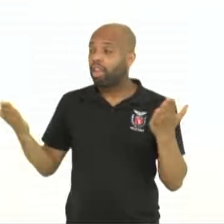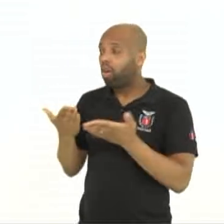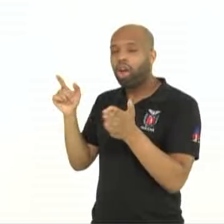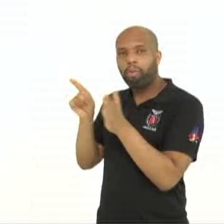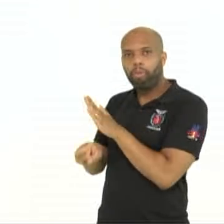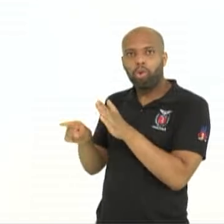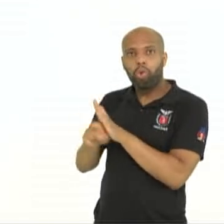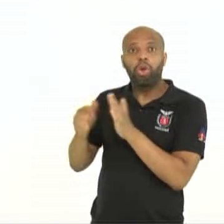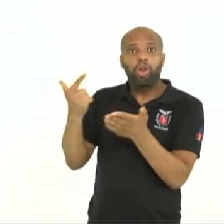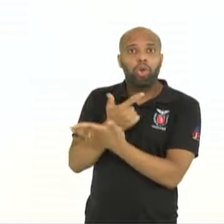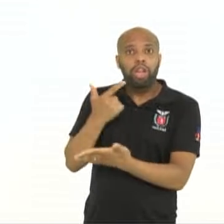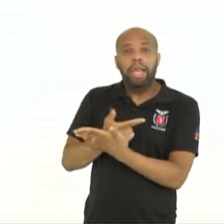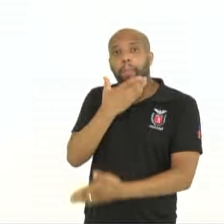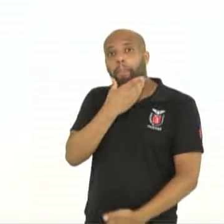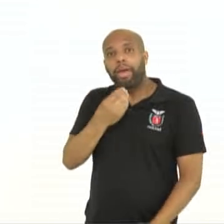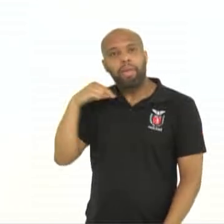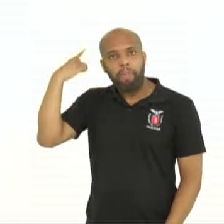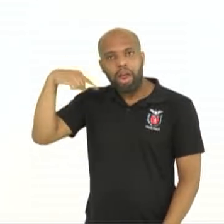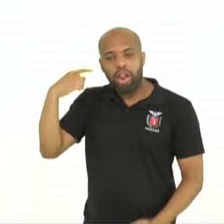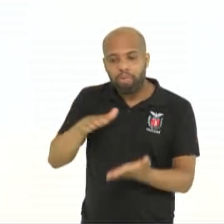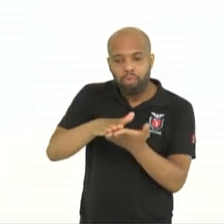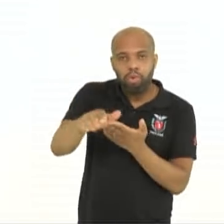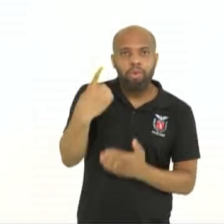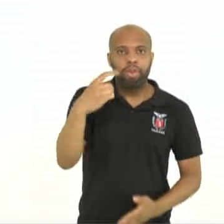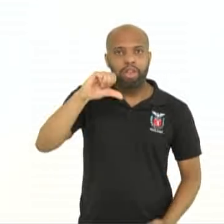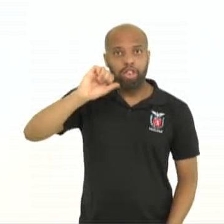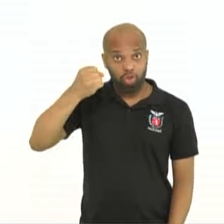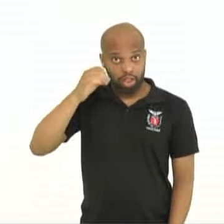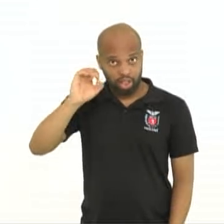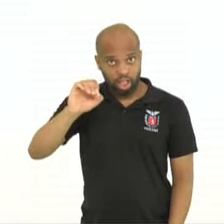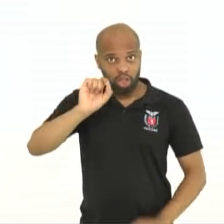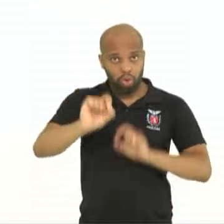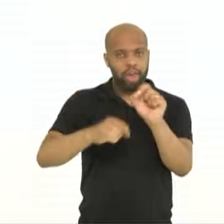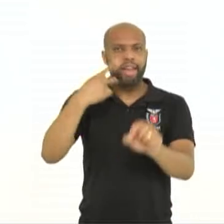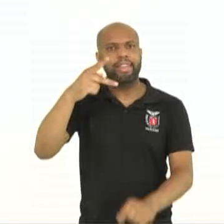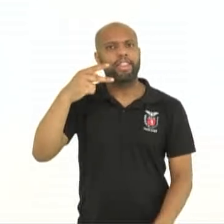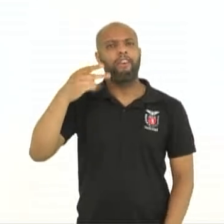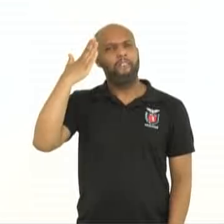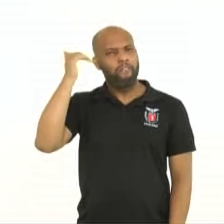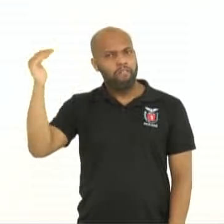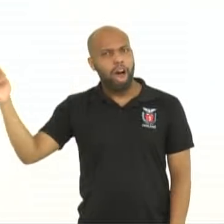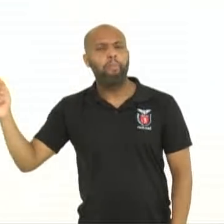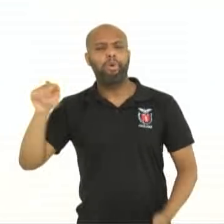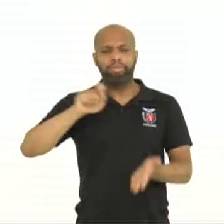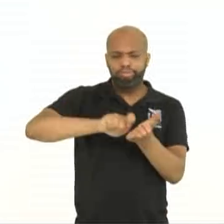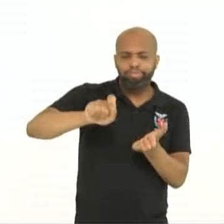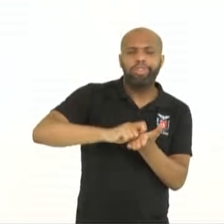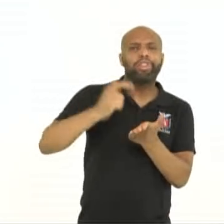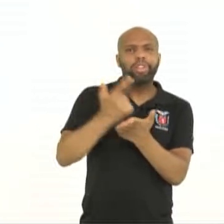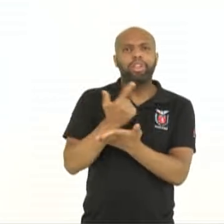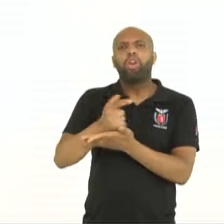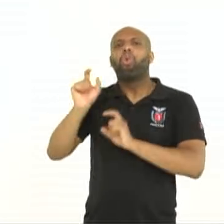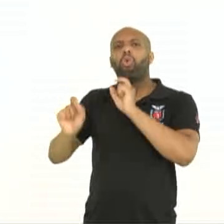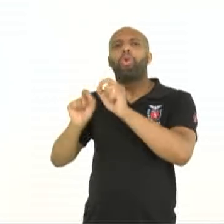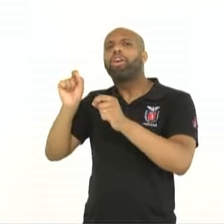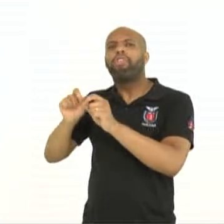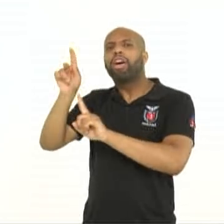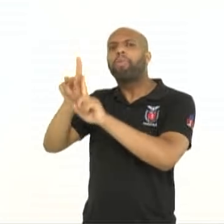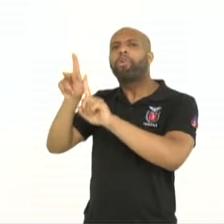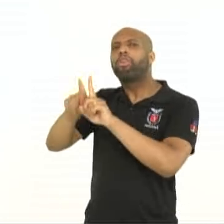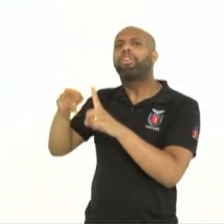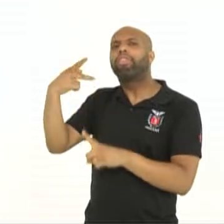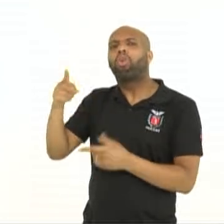Menino Maluquinho, lançado em 1980, se tornou o seu maior sucesso editorial. O que faz esse